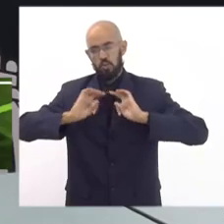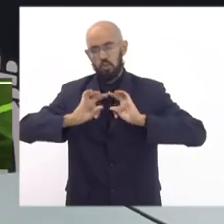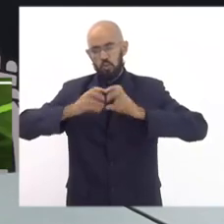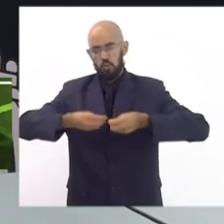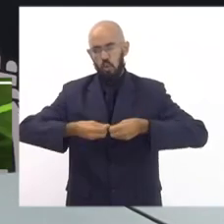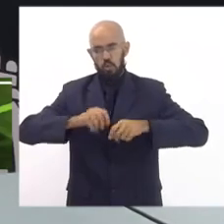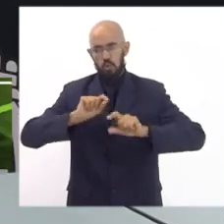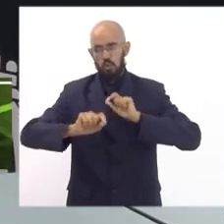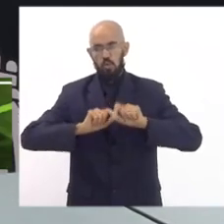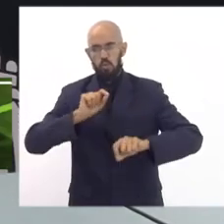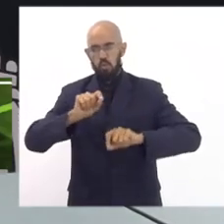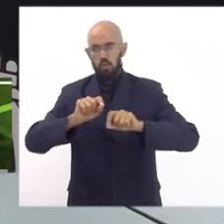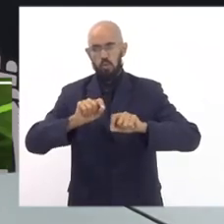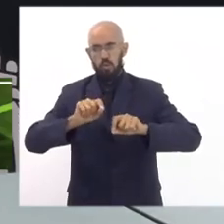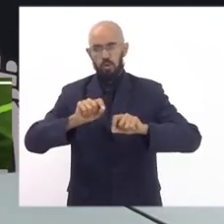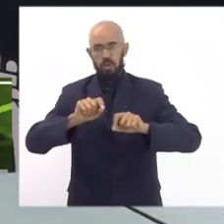totalmente